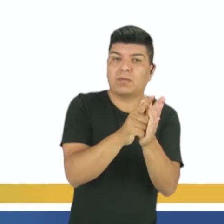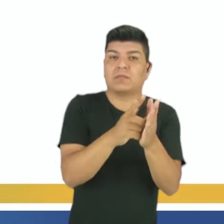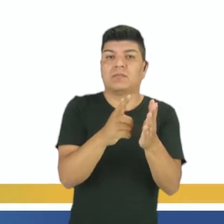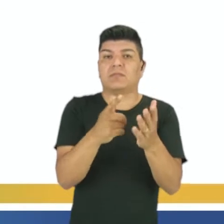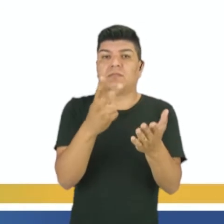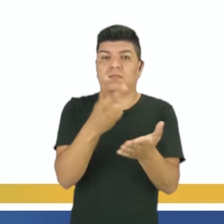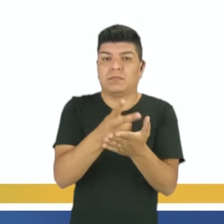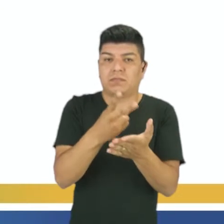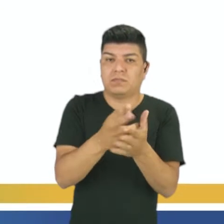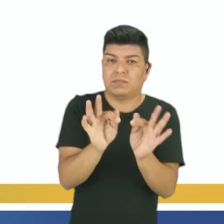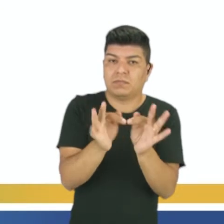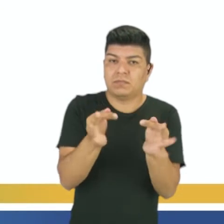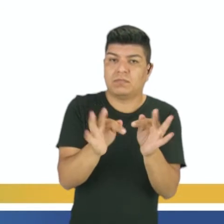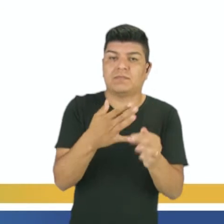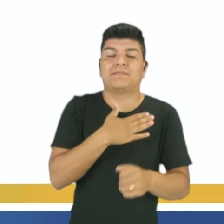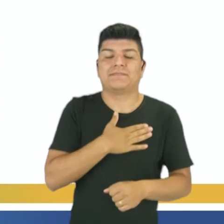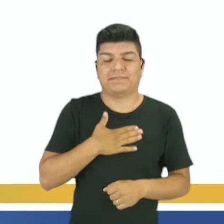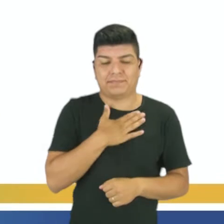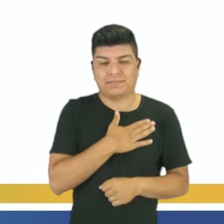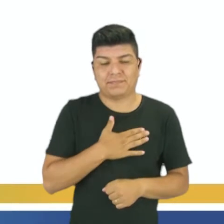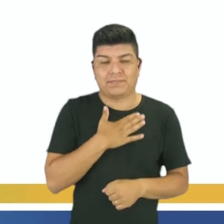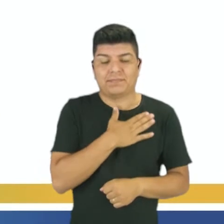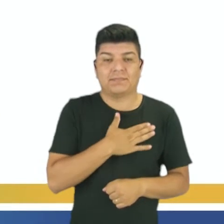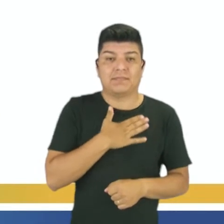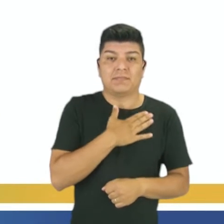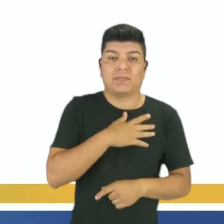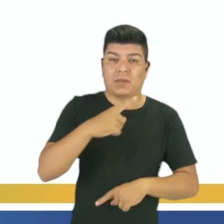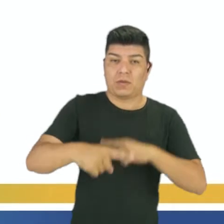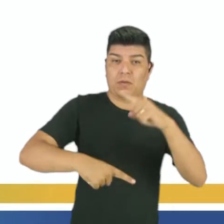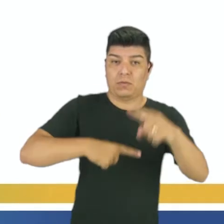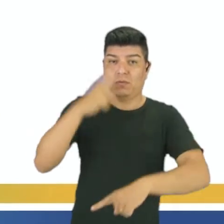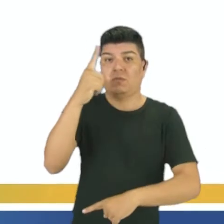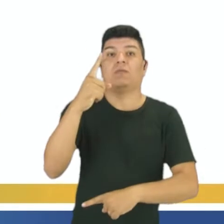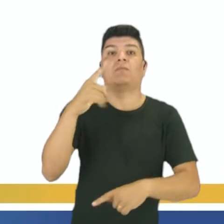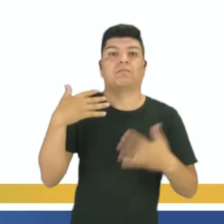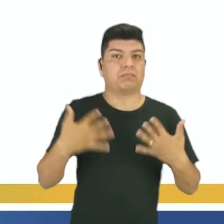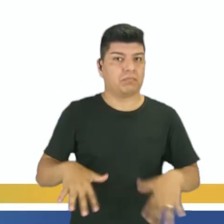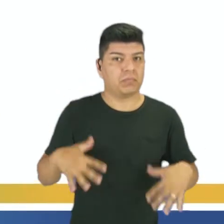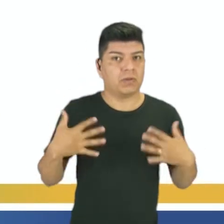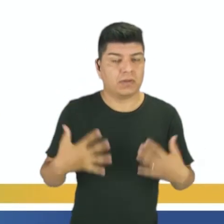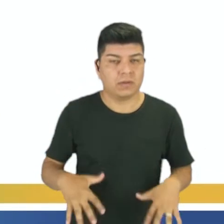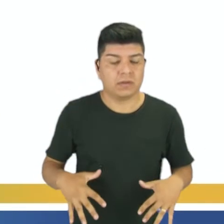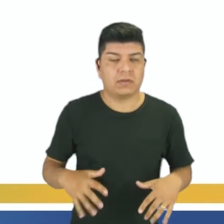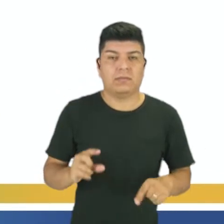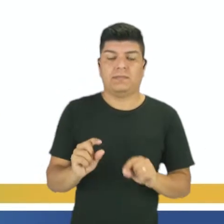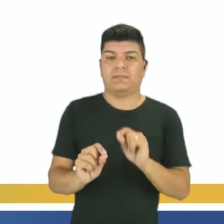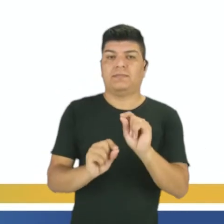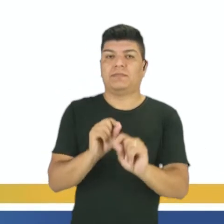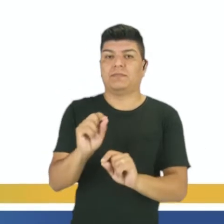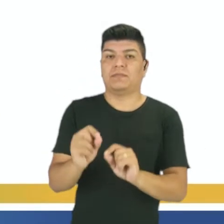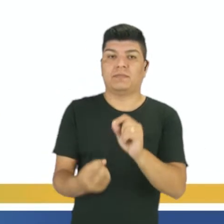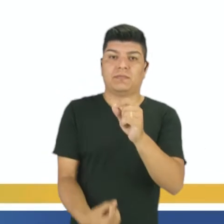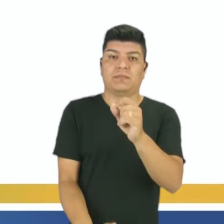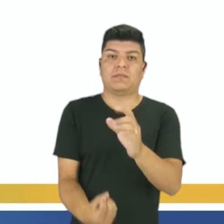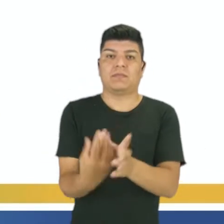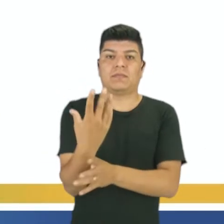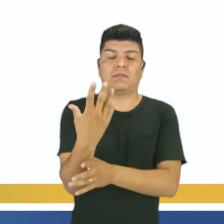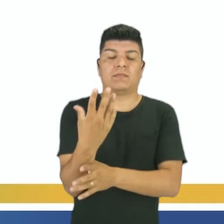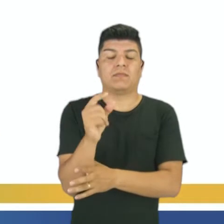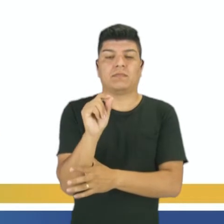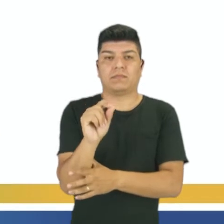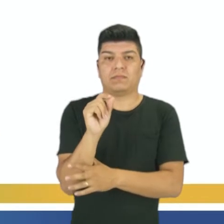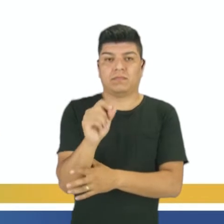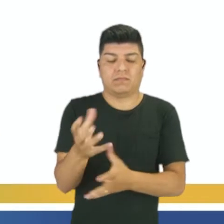sempre leve e agradável e tornou-se um sucesso tamanho que gerou,